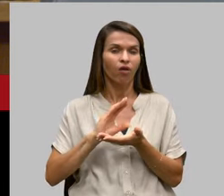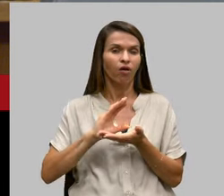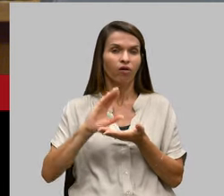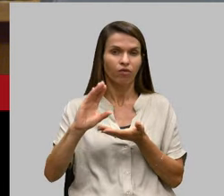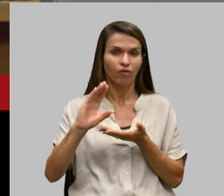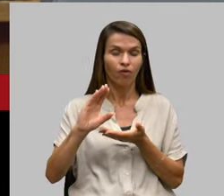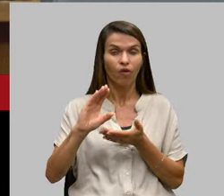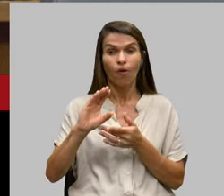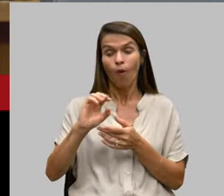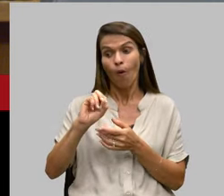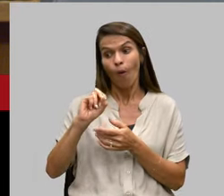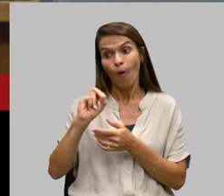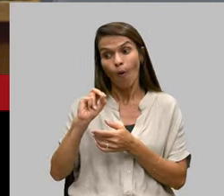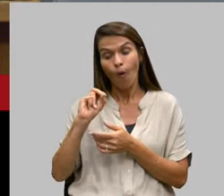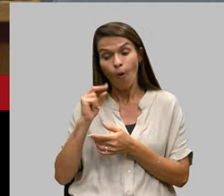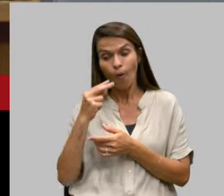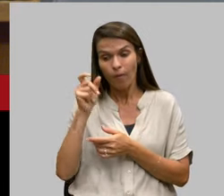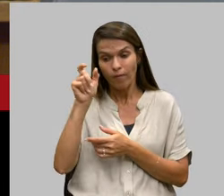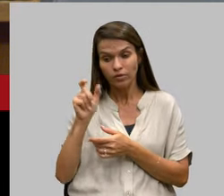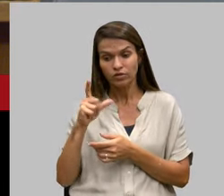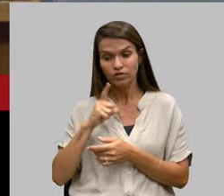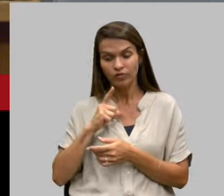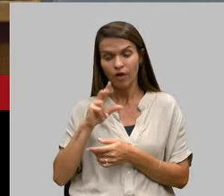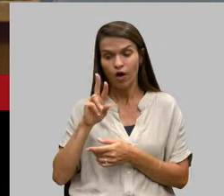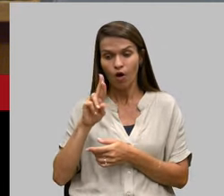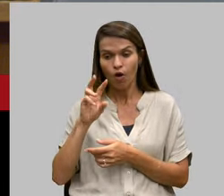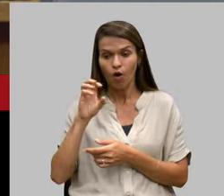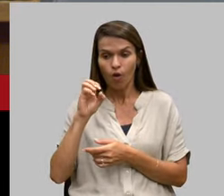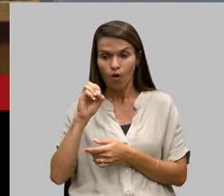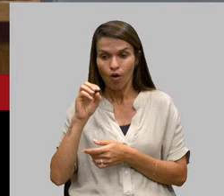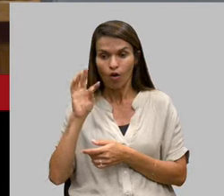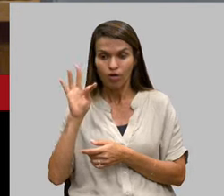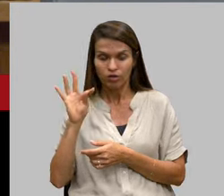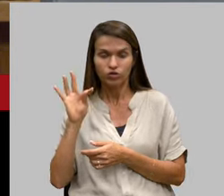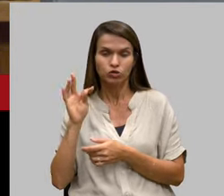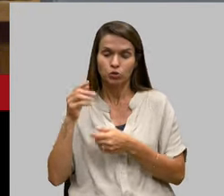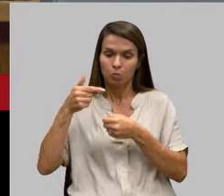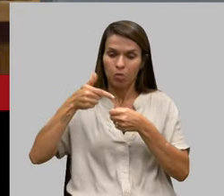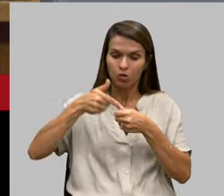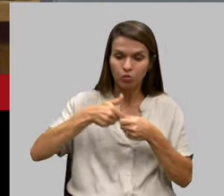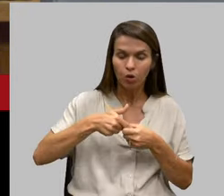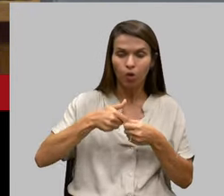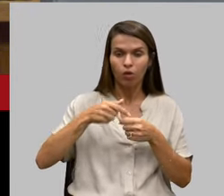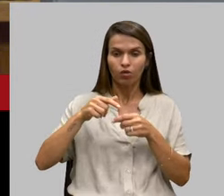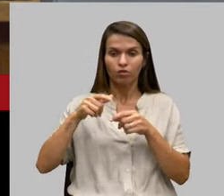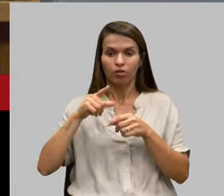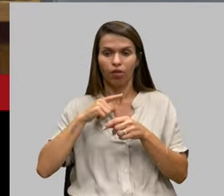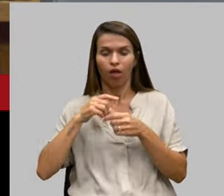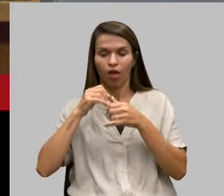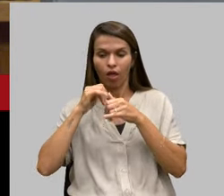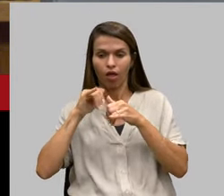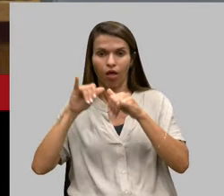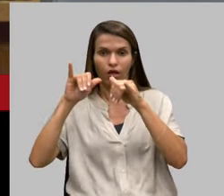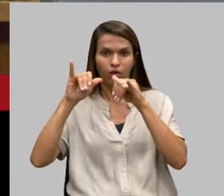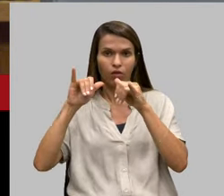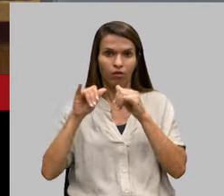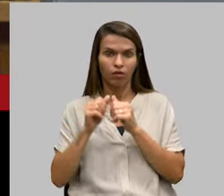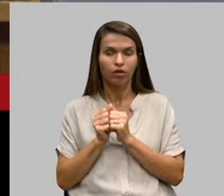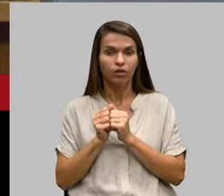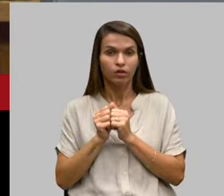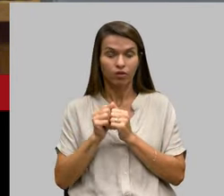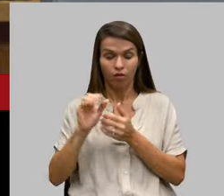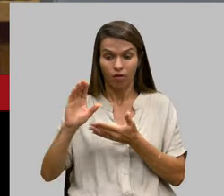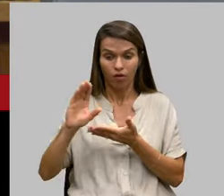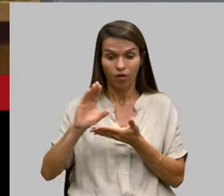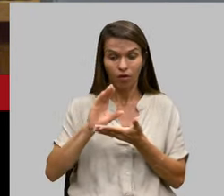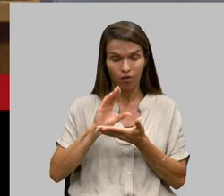royalt ou royalt de petróleo ou os Royal de geração de energia são foram recursos que vieram